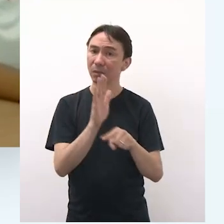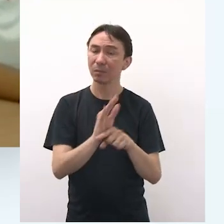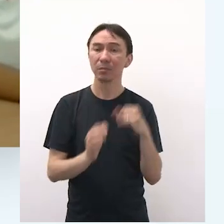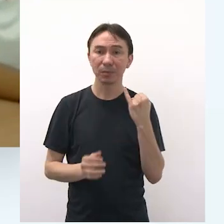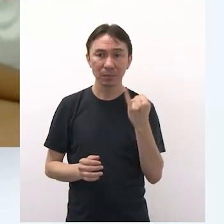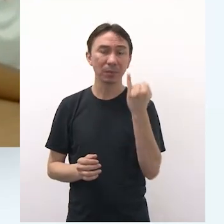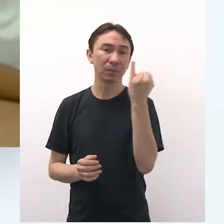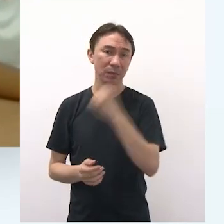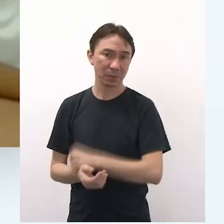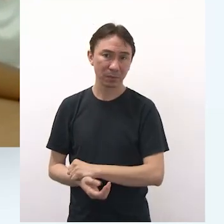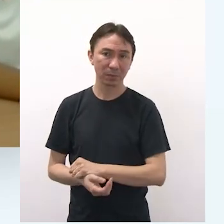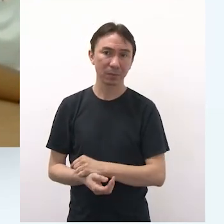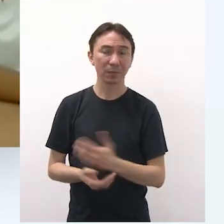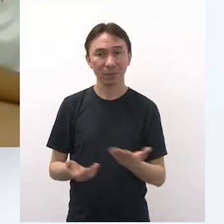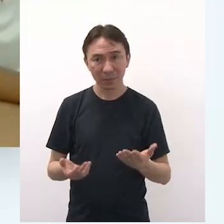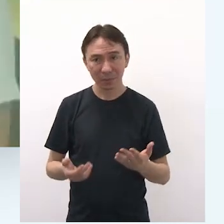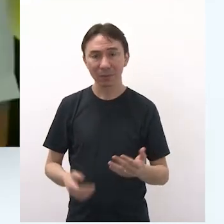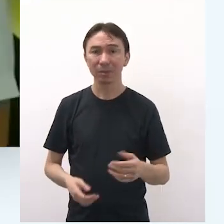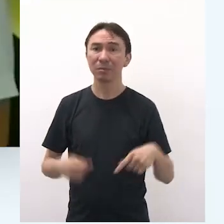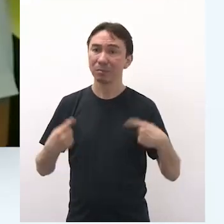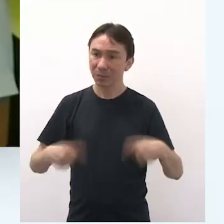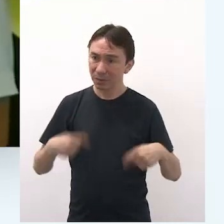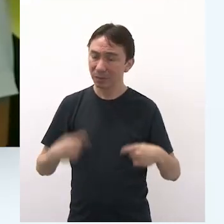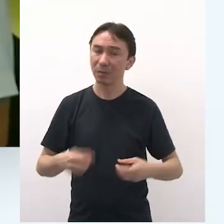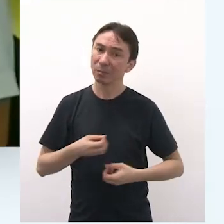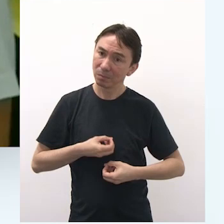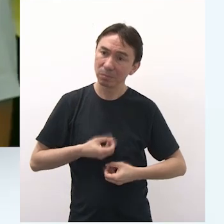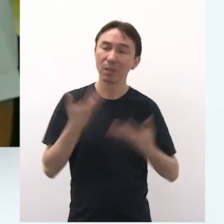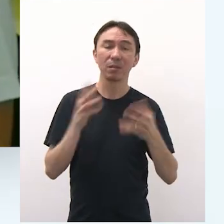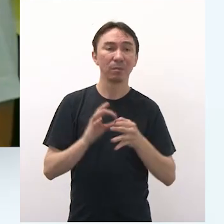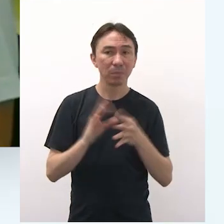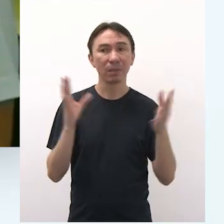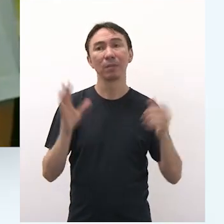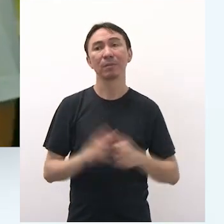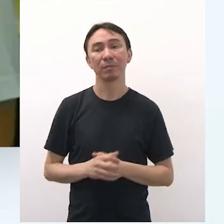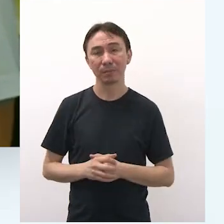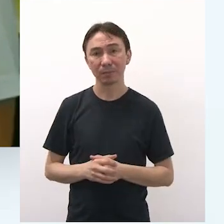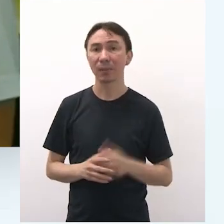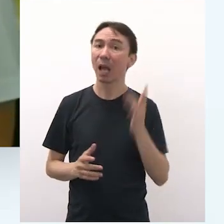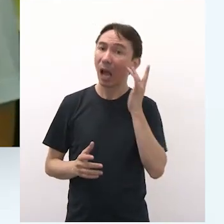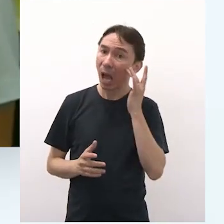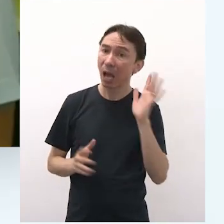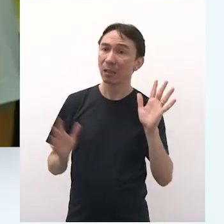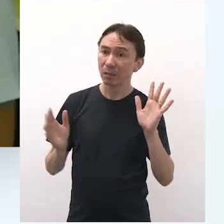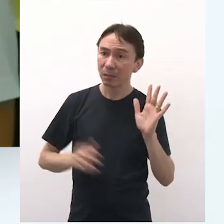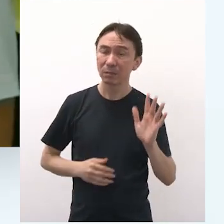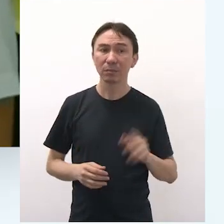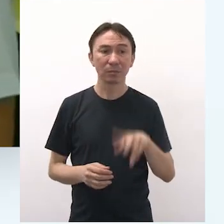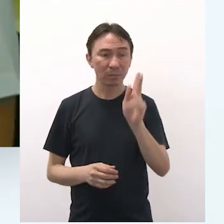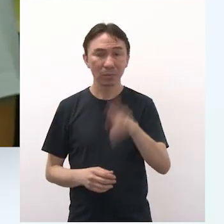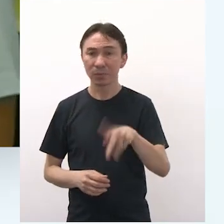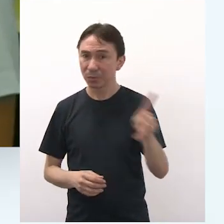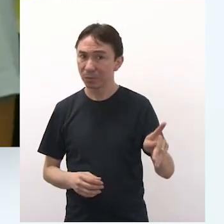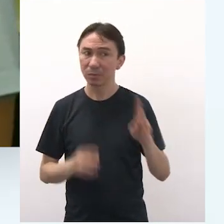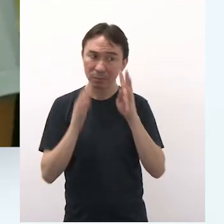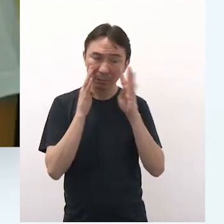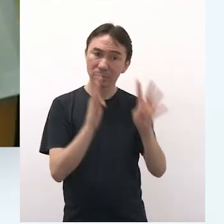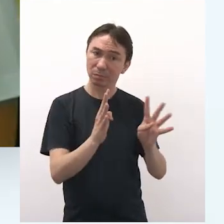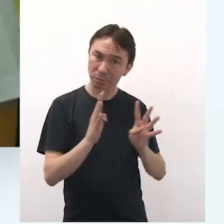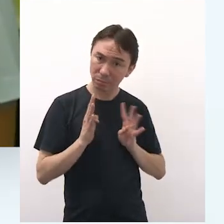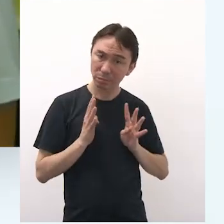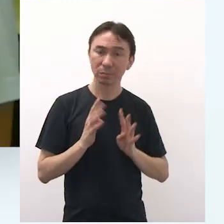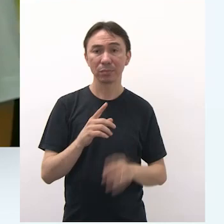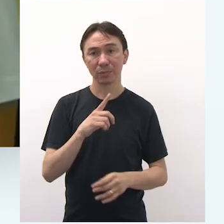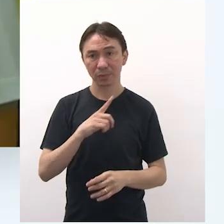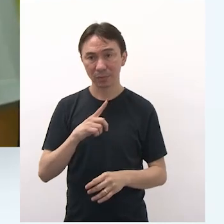eles têm total direito de ter liberdade de expressão. Eu acho que os professores sim me escutam. Se